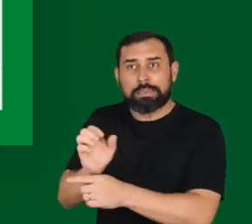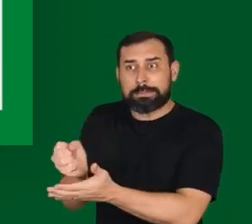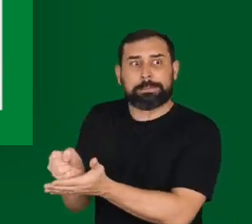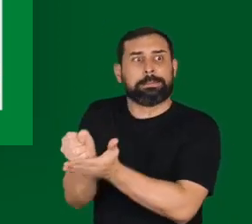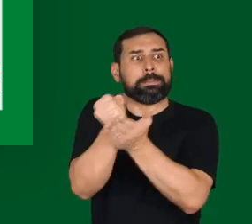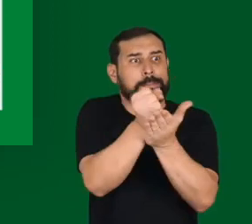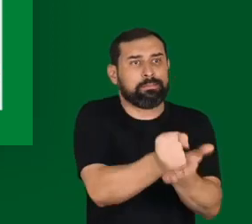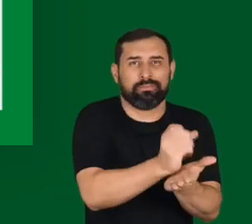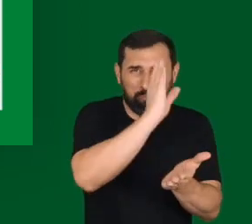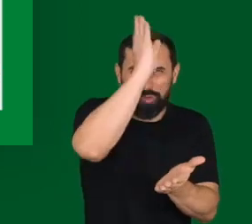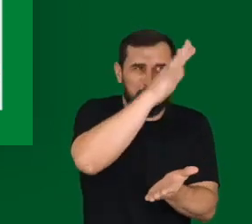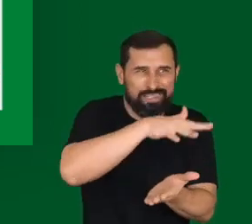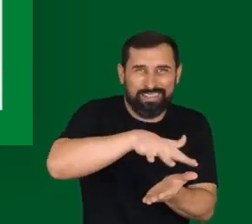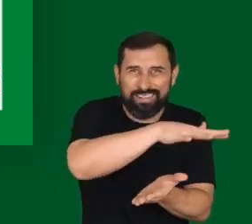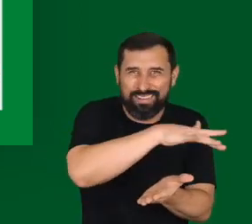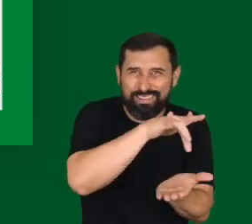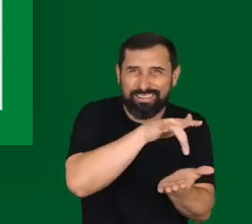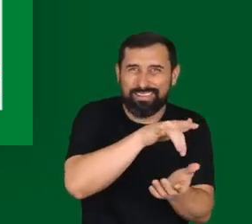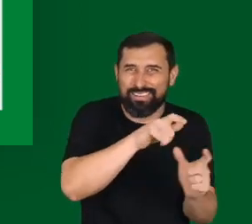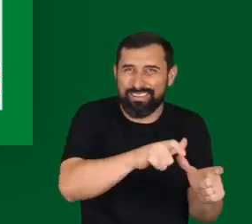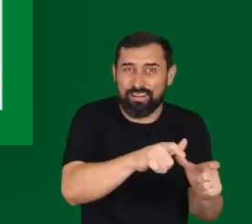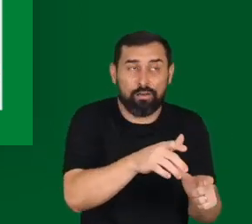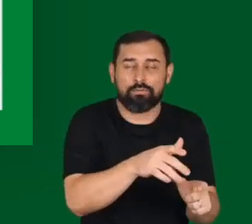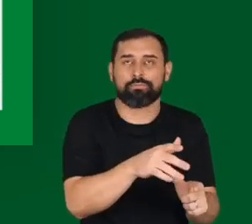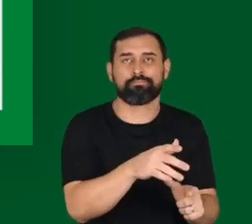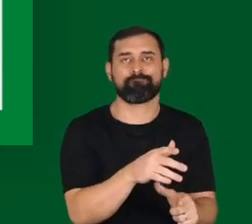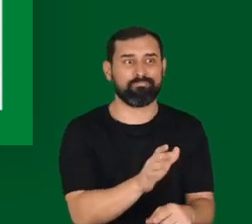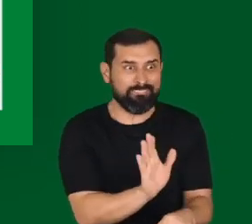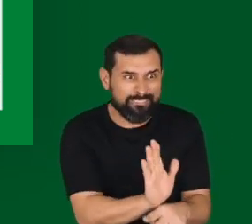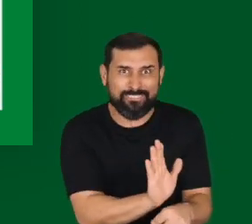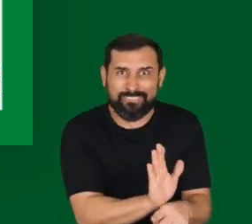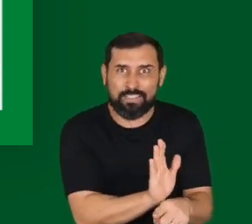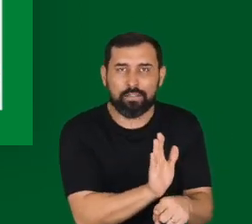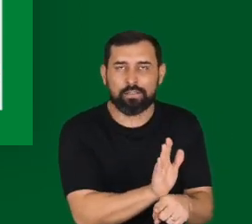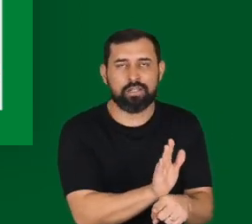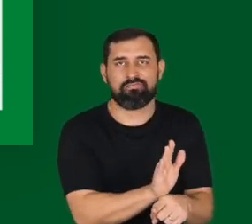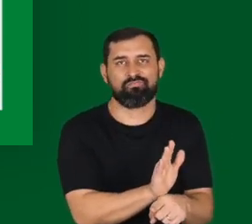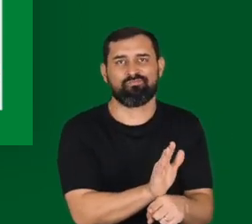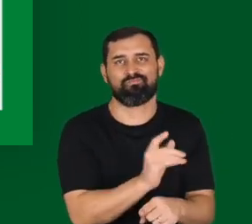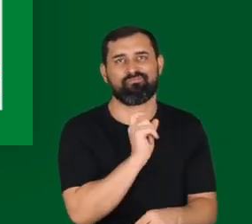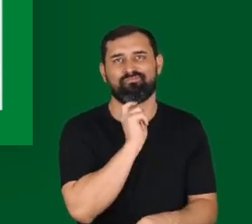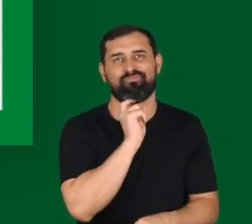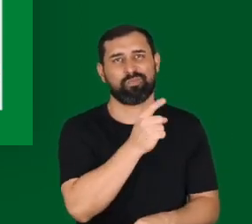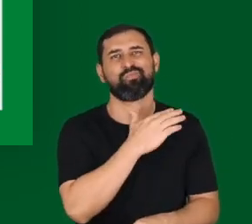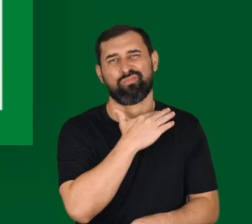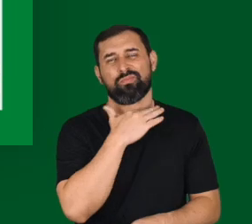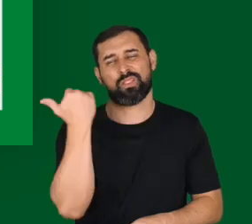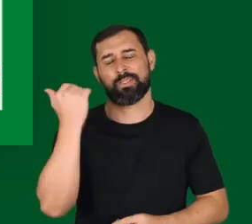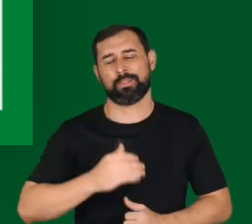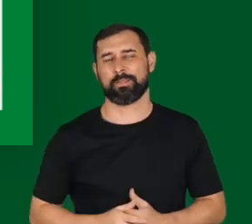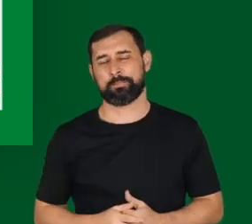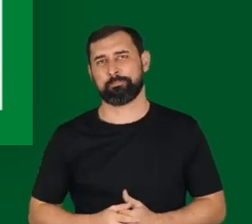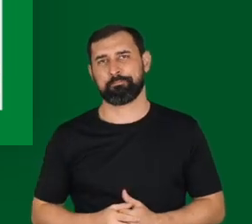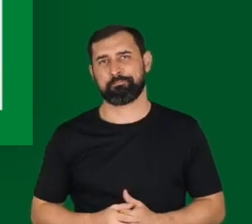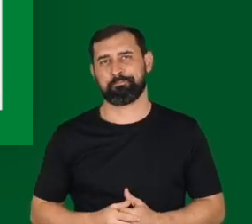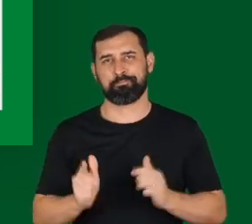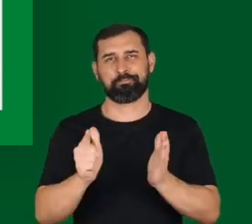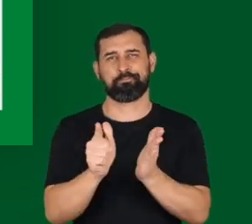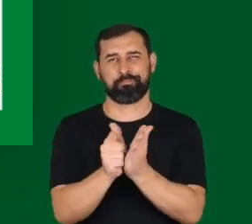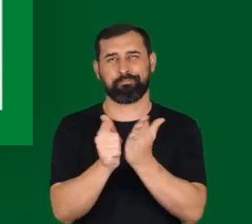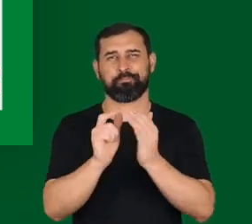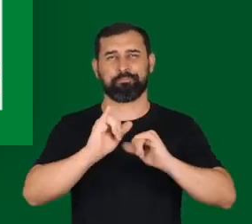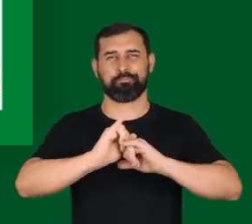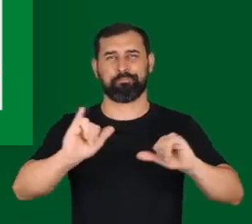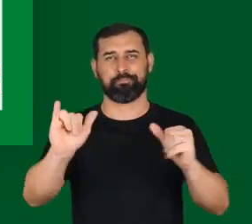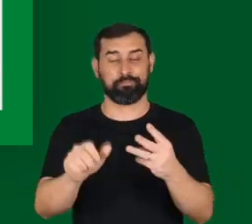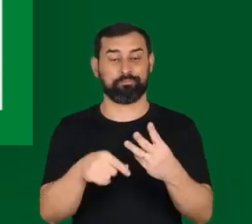Bombeiro. Ela foi levada para o quartel do Corpo de Bombeiro do Riacho, mas infelizmente não conseguiu ser reanimada. Aqui na